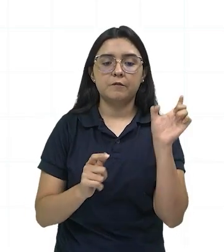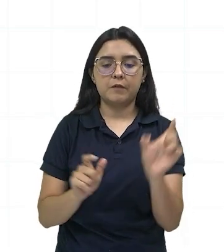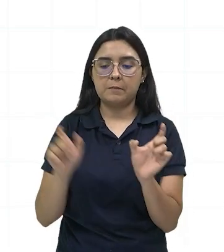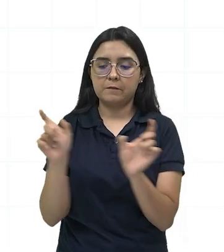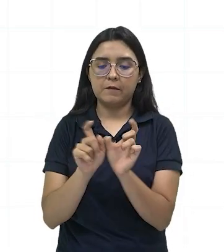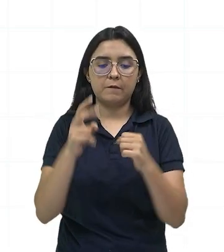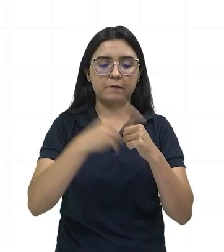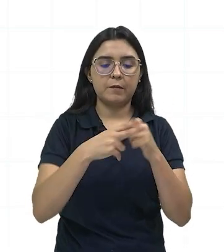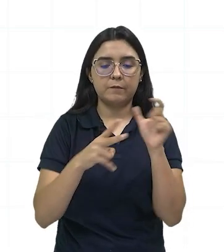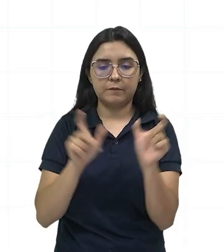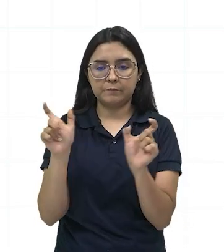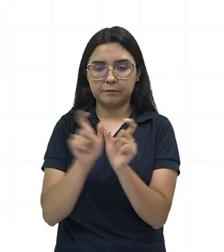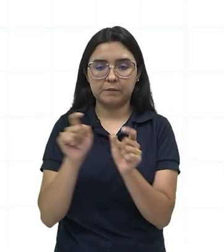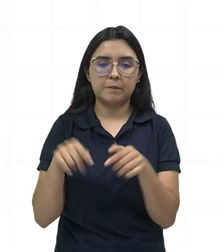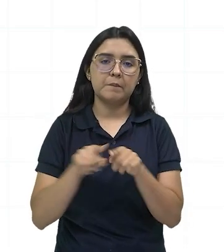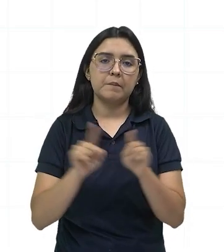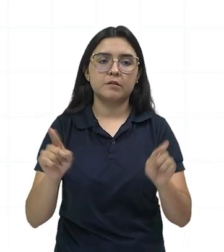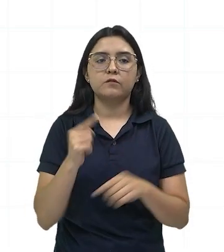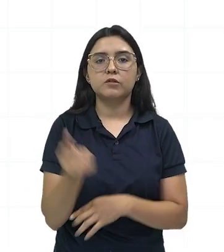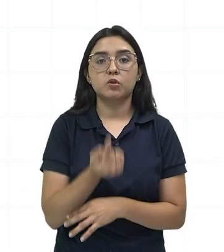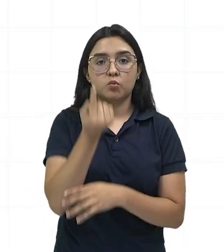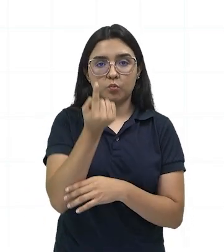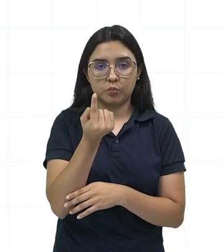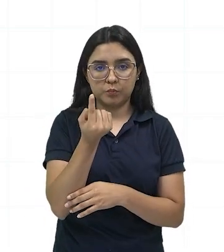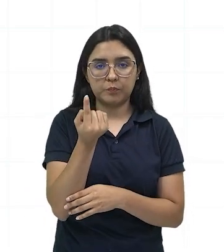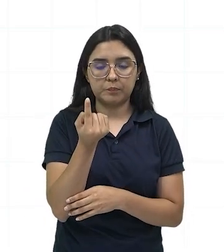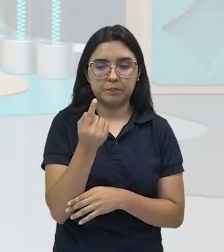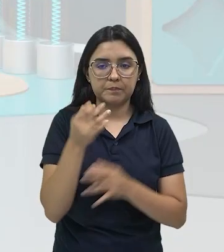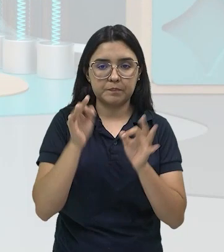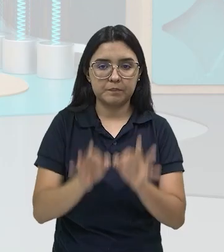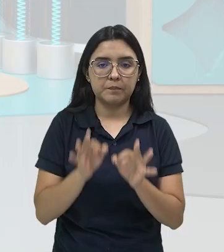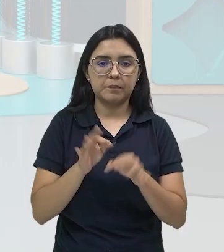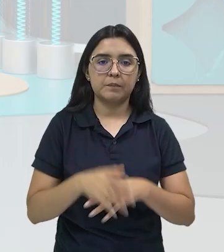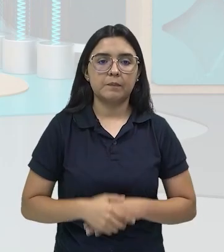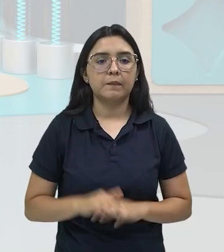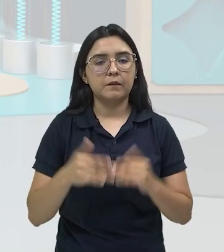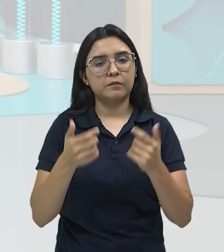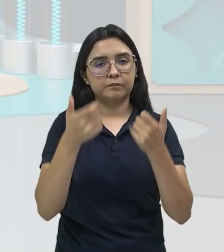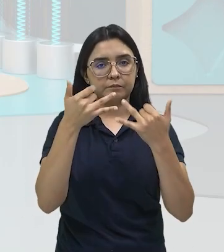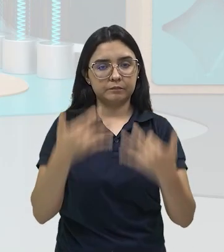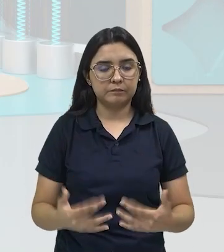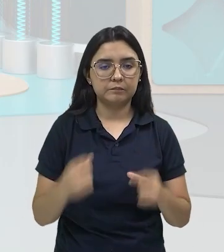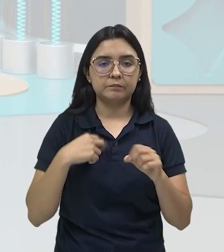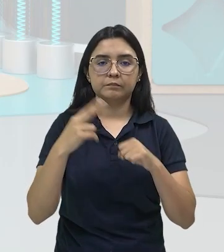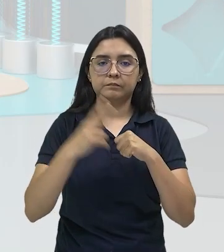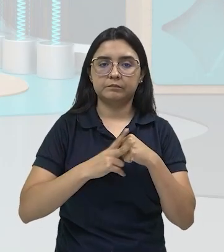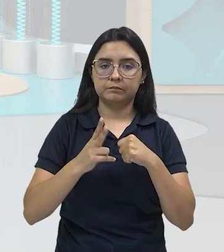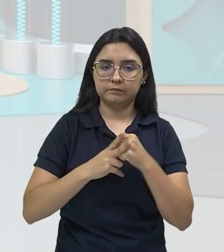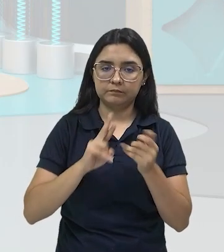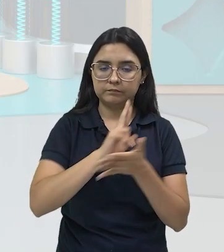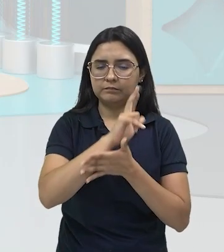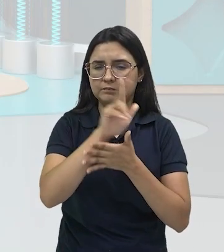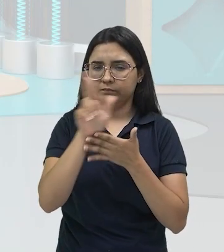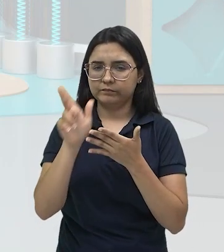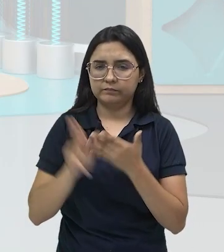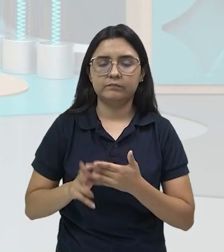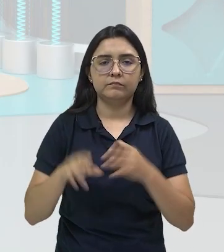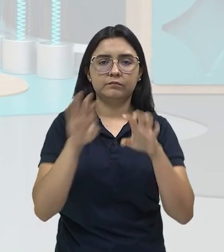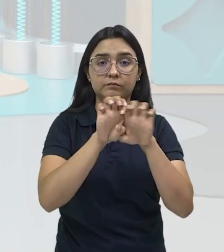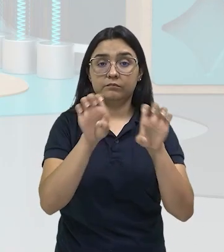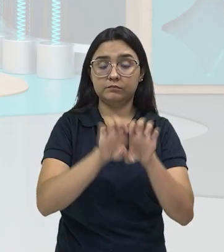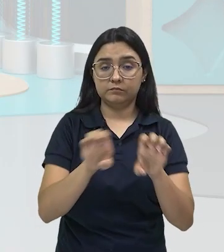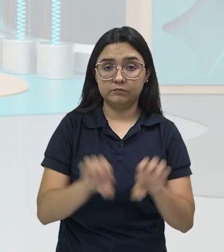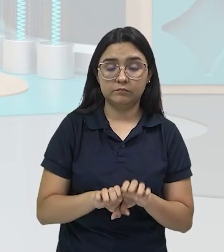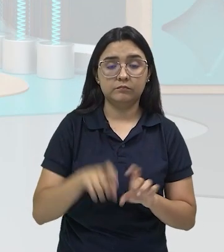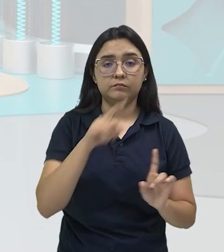mas a ideia é como se fosse apenas um. Perfeito? Então nós falamos um pouquinho sobre o verbo, falamos sobre essas flexões, as